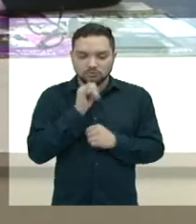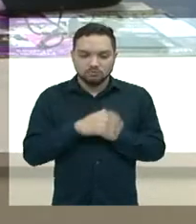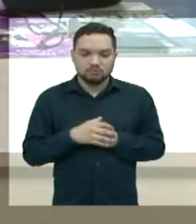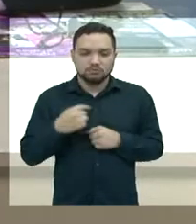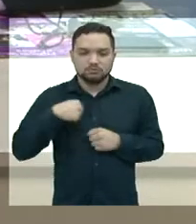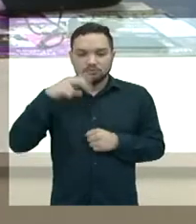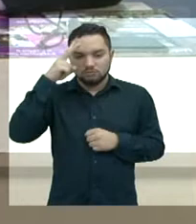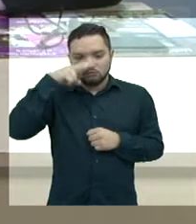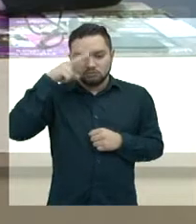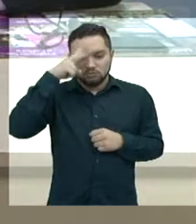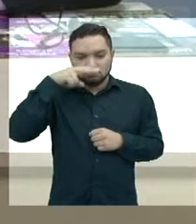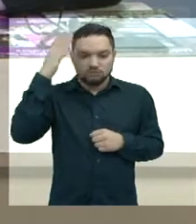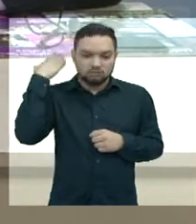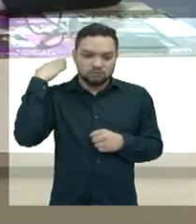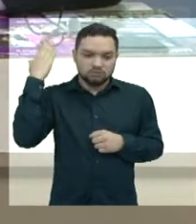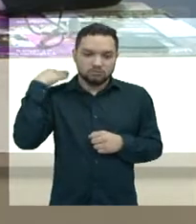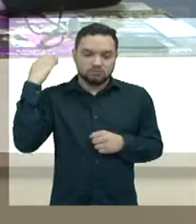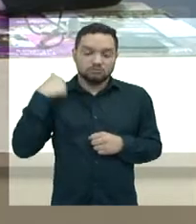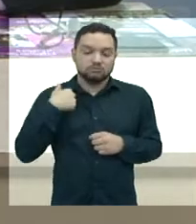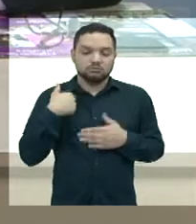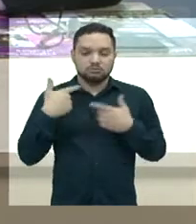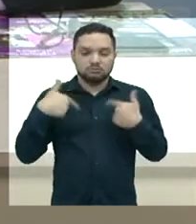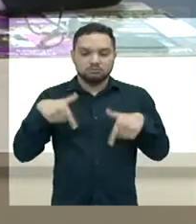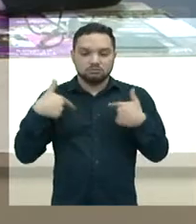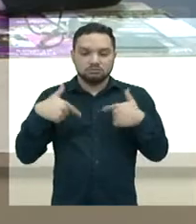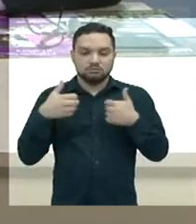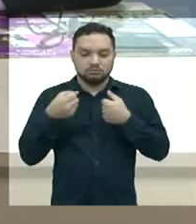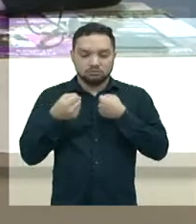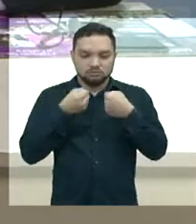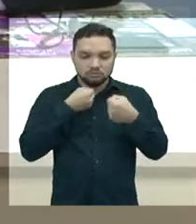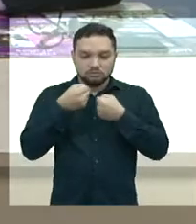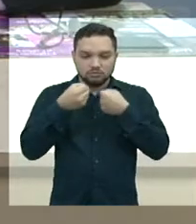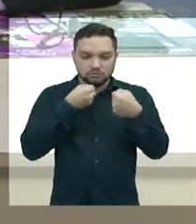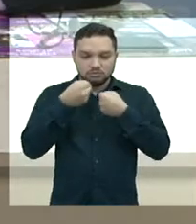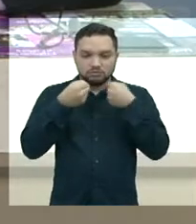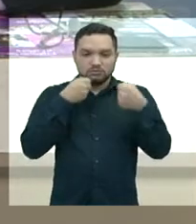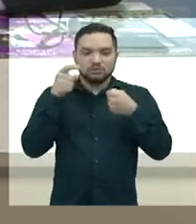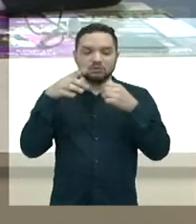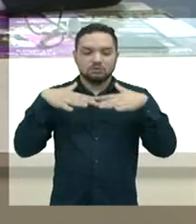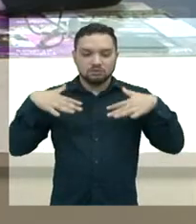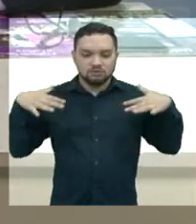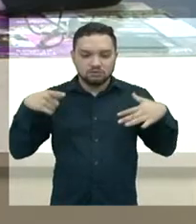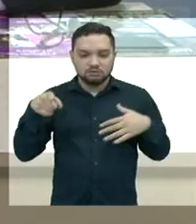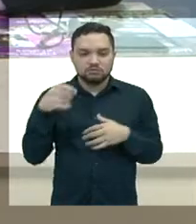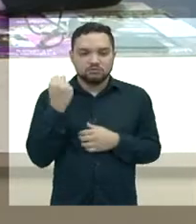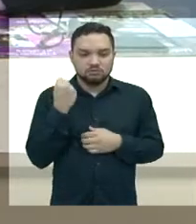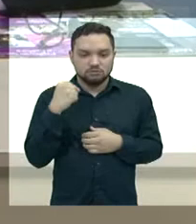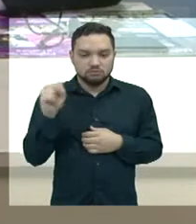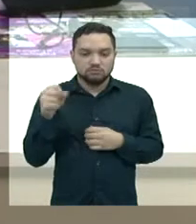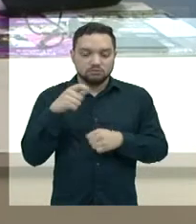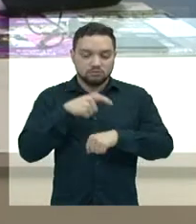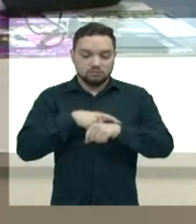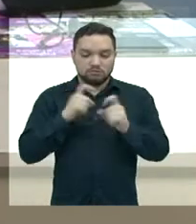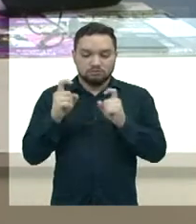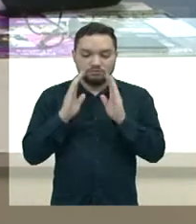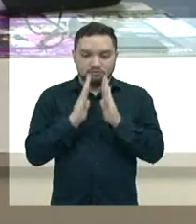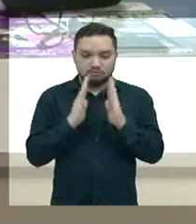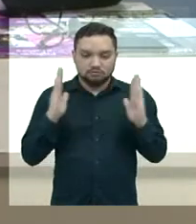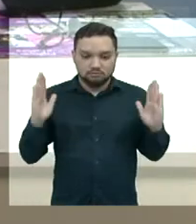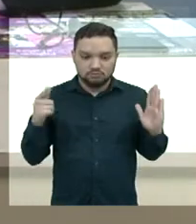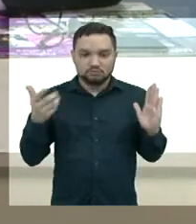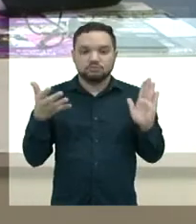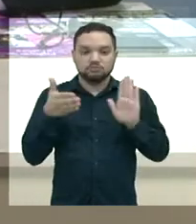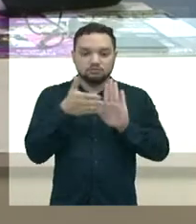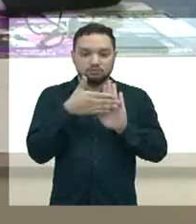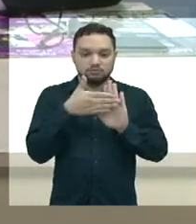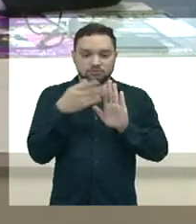lembro que quando eu fazia a cobertura lá no plenário, o senhor fez uma defesa ali durante o grande expediente de uma proposta